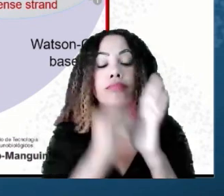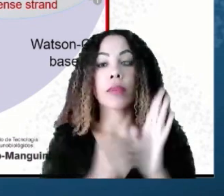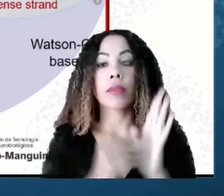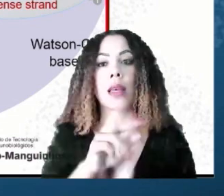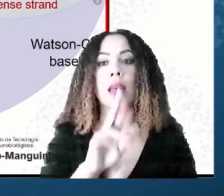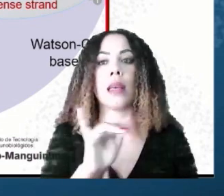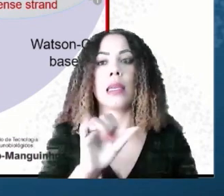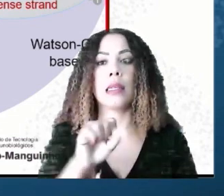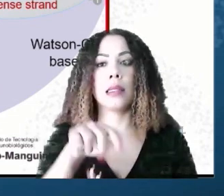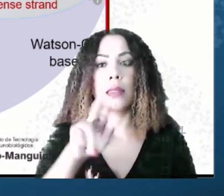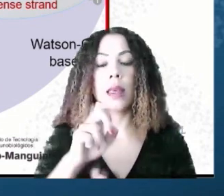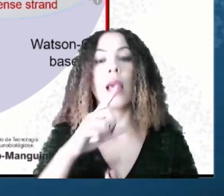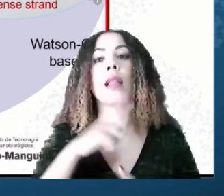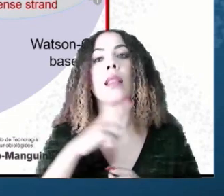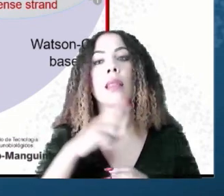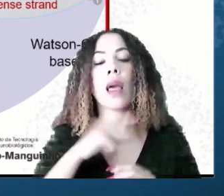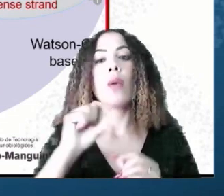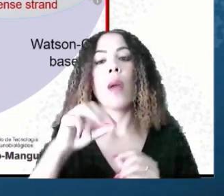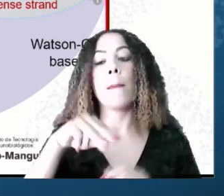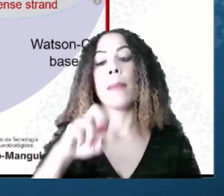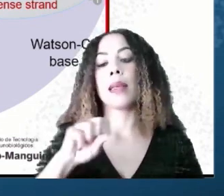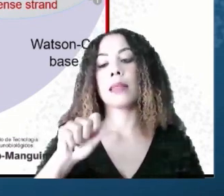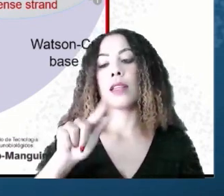os mensageiros de RNA,